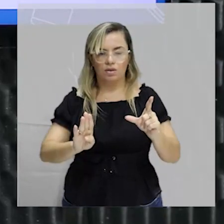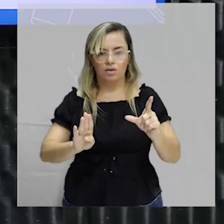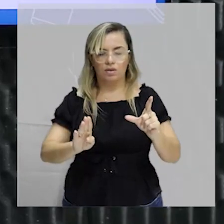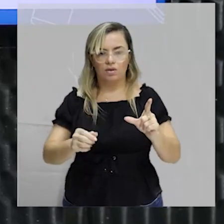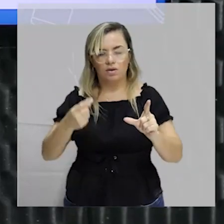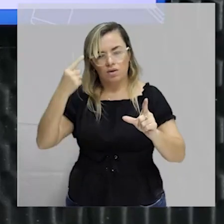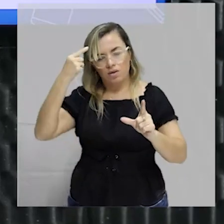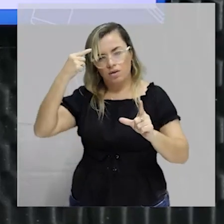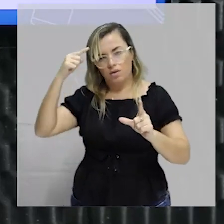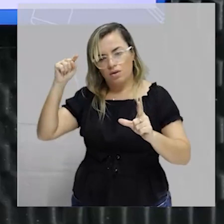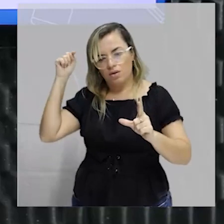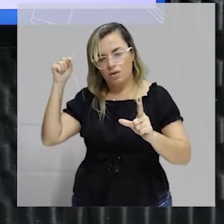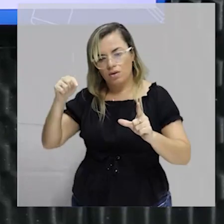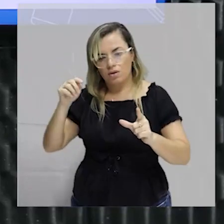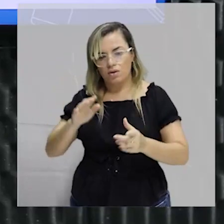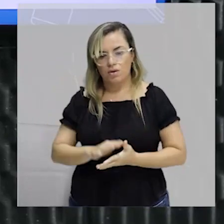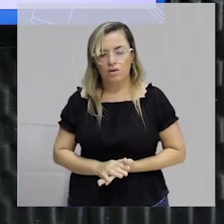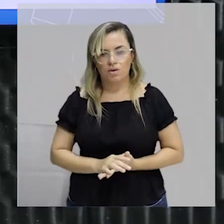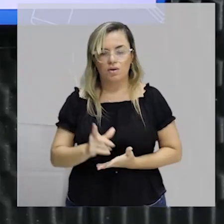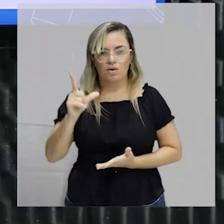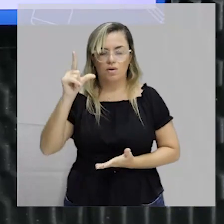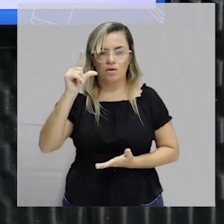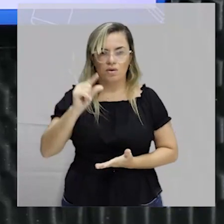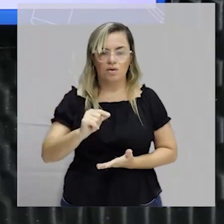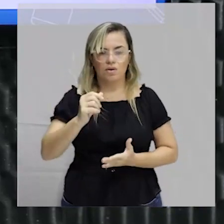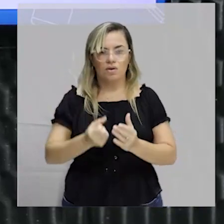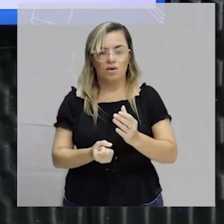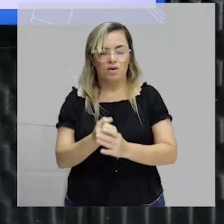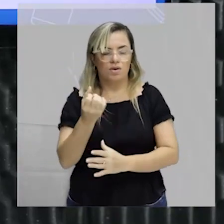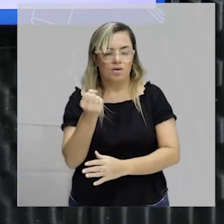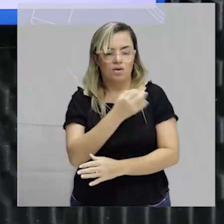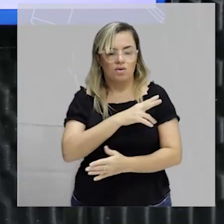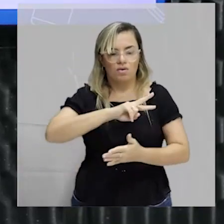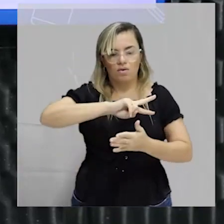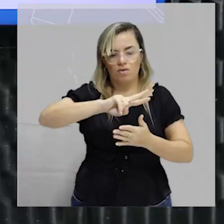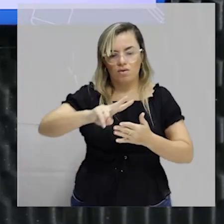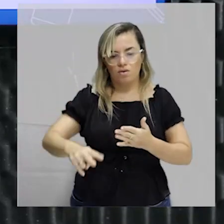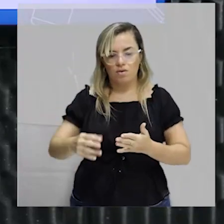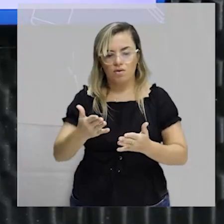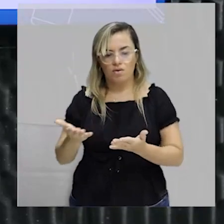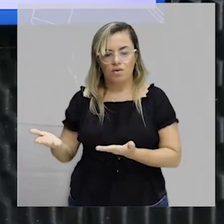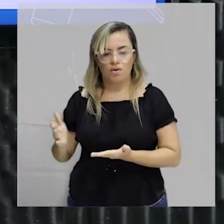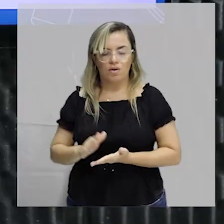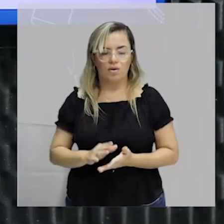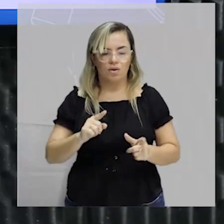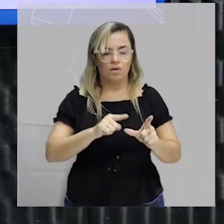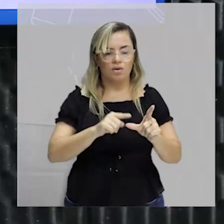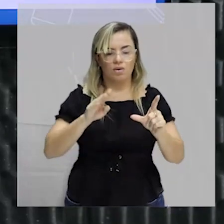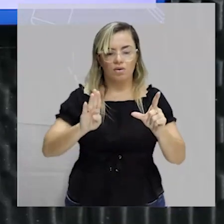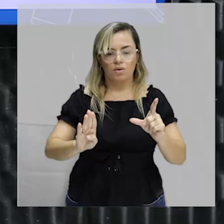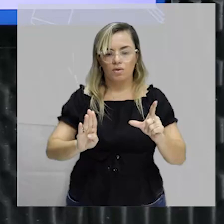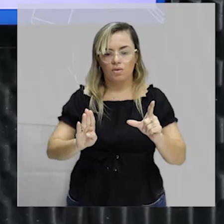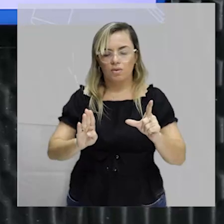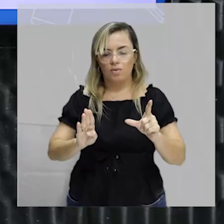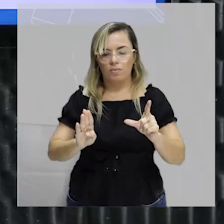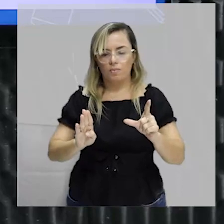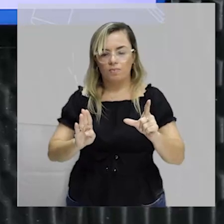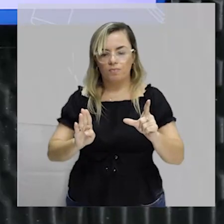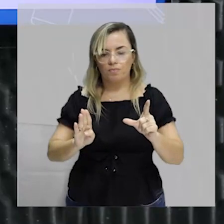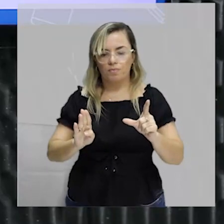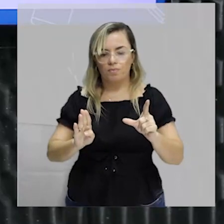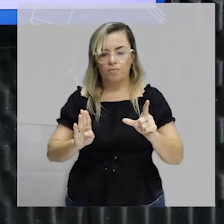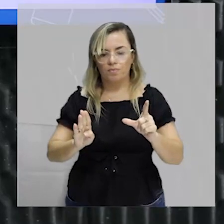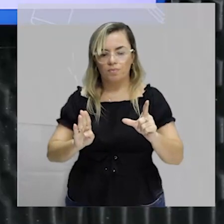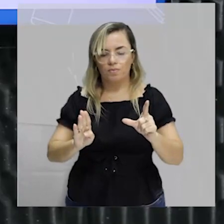espécie do Homo sapiens ainda tem pouca chance de sofrer especiação. Letra B. Os medicamentos atuais diminuem a incidência